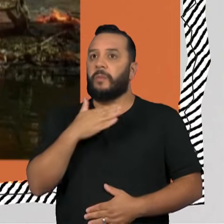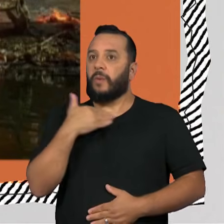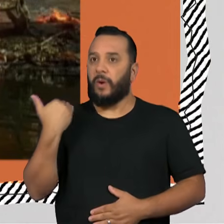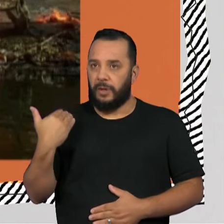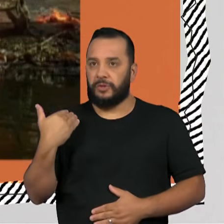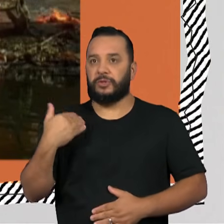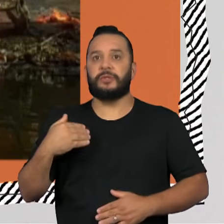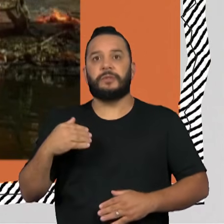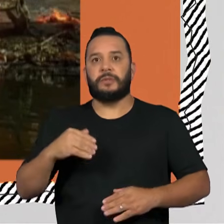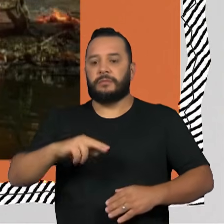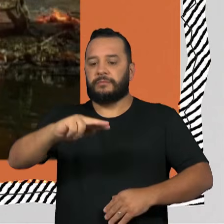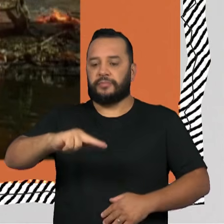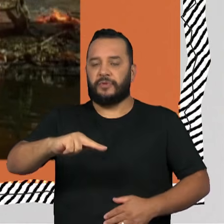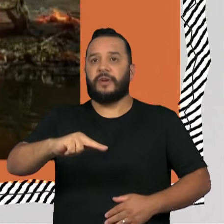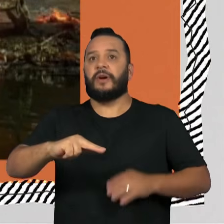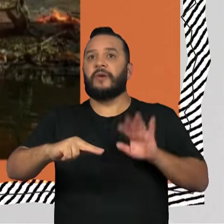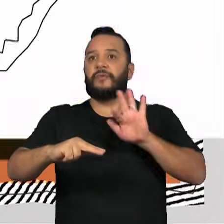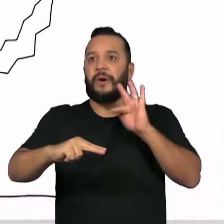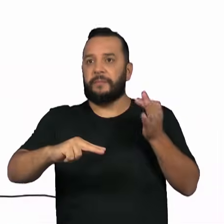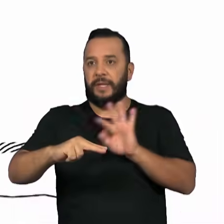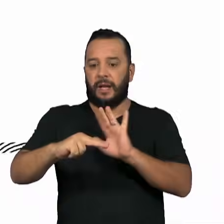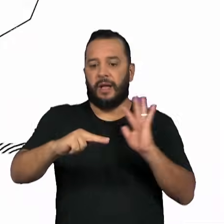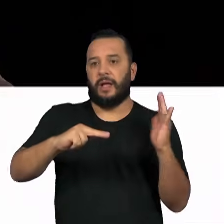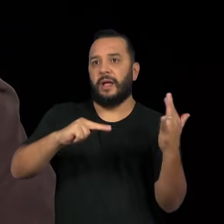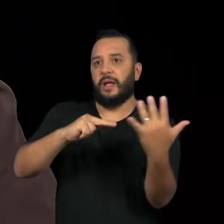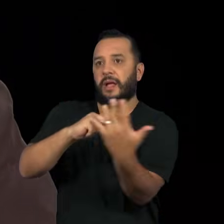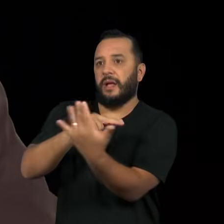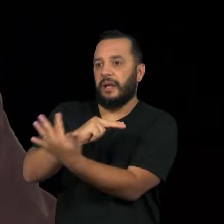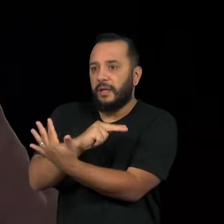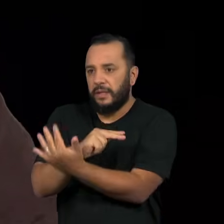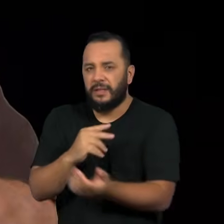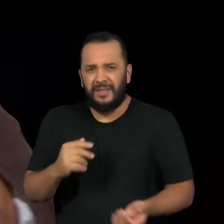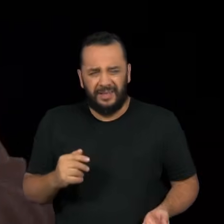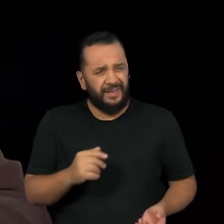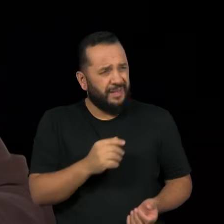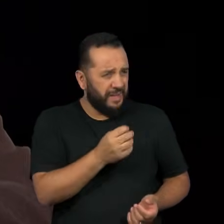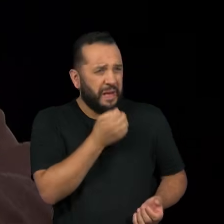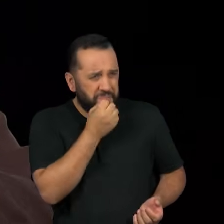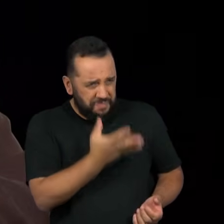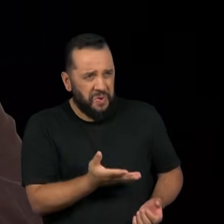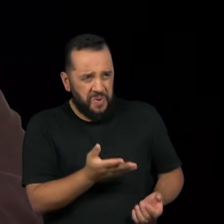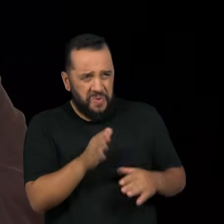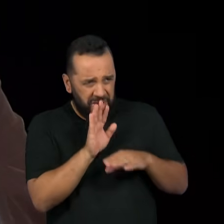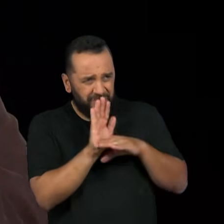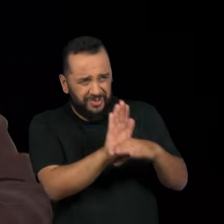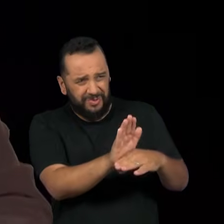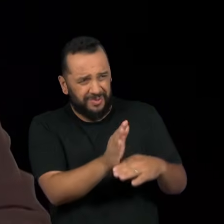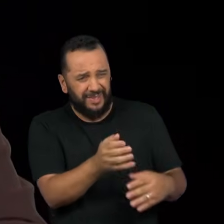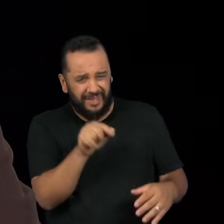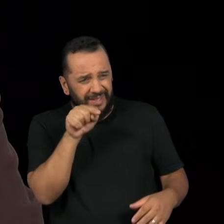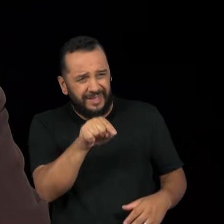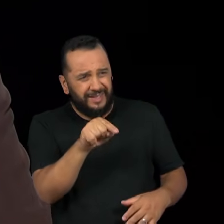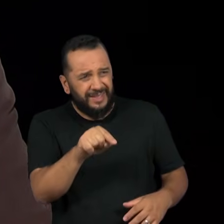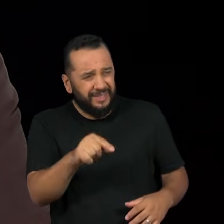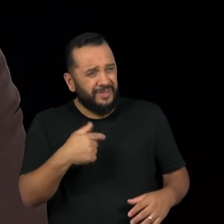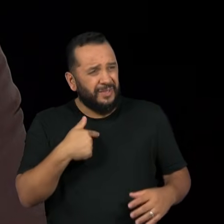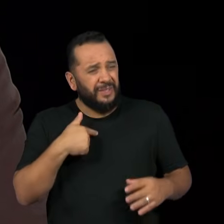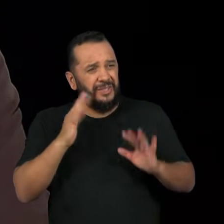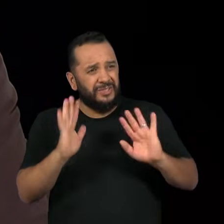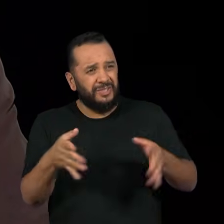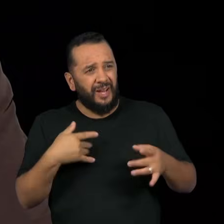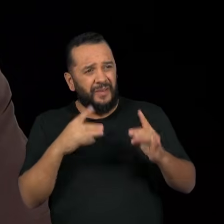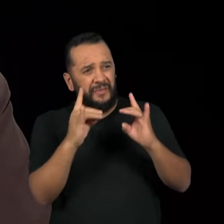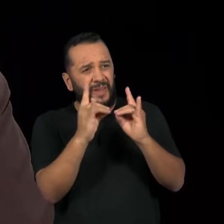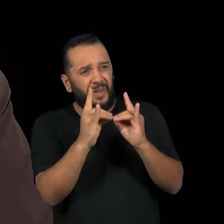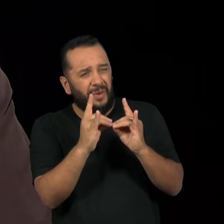família, todo mundo. Isso ajuda, essa proximidade do corpo, esse cerimonial.